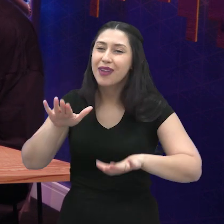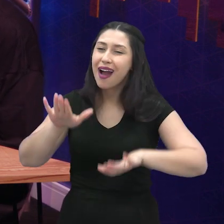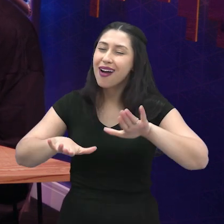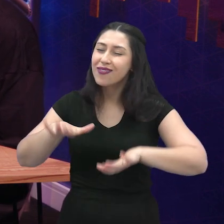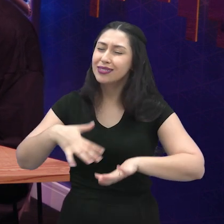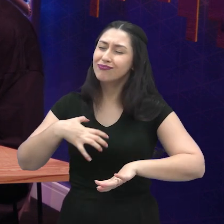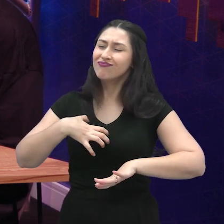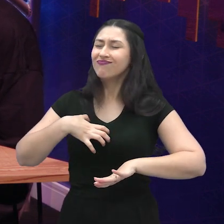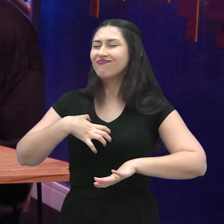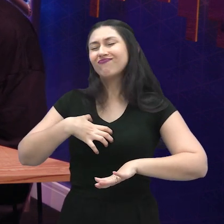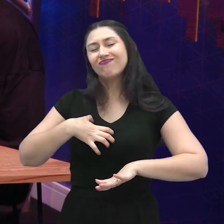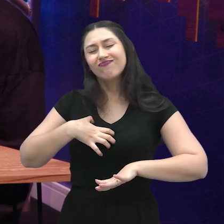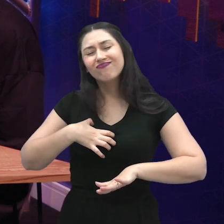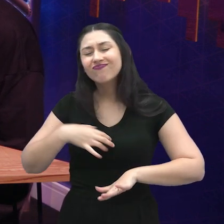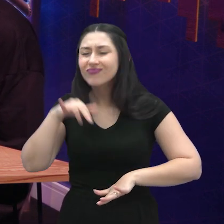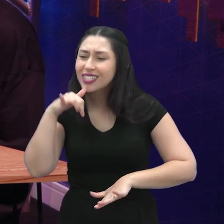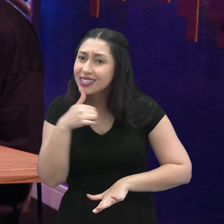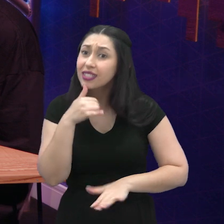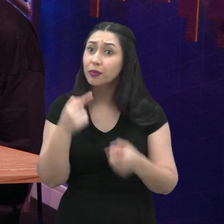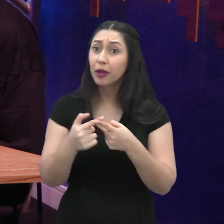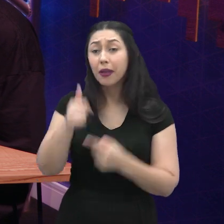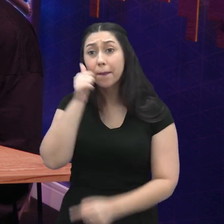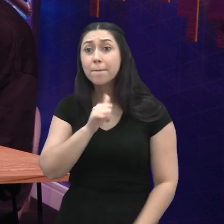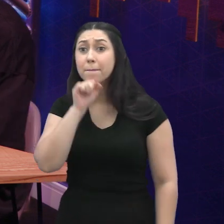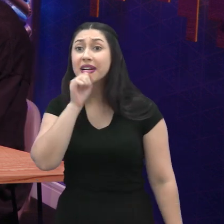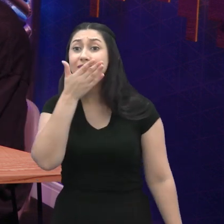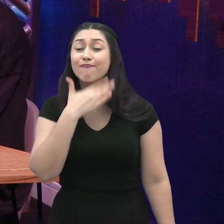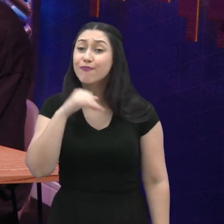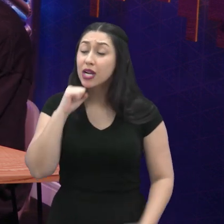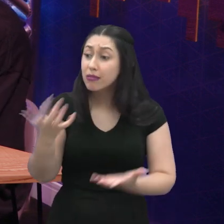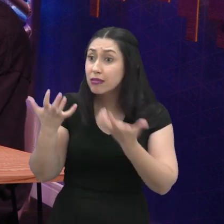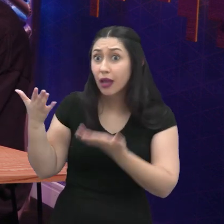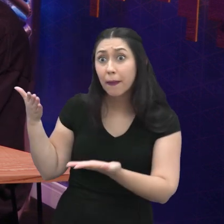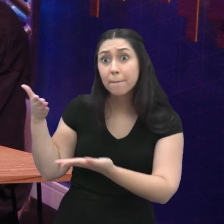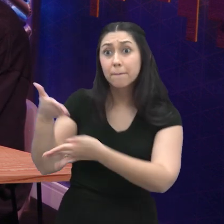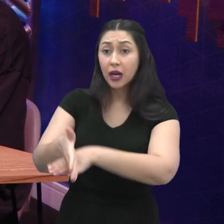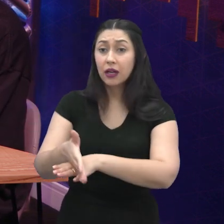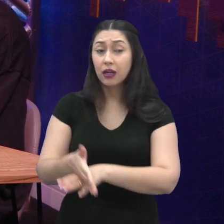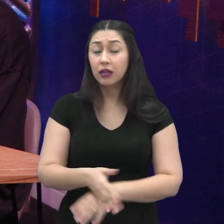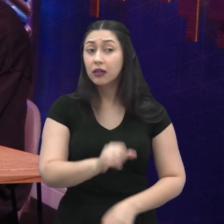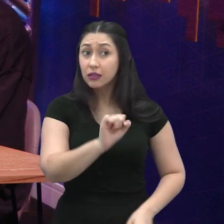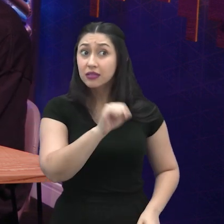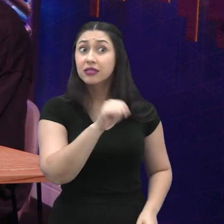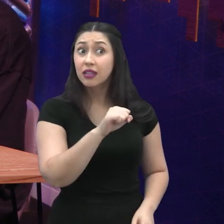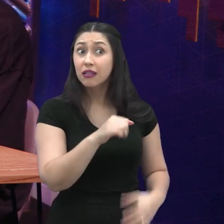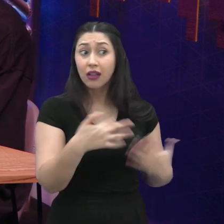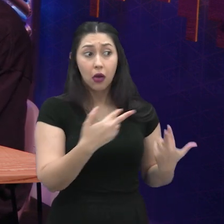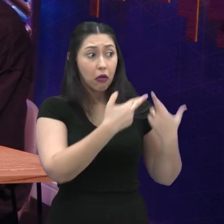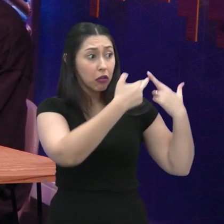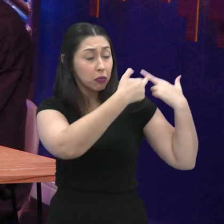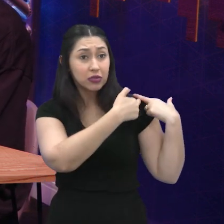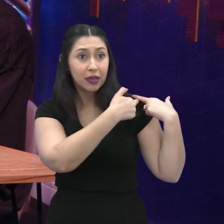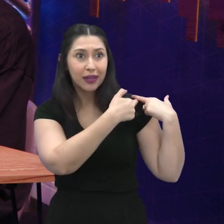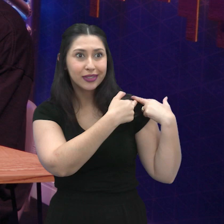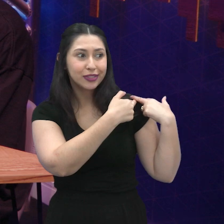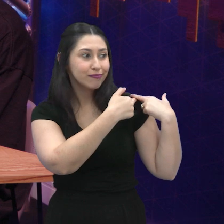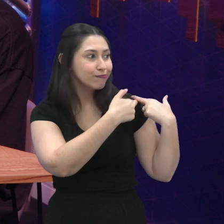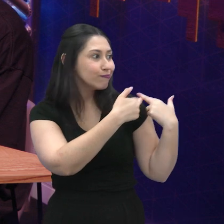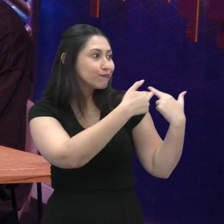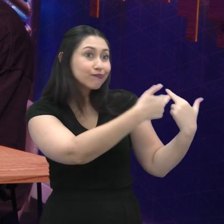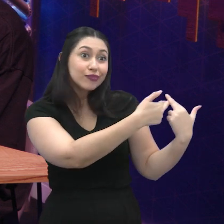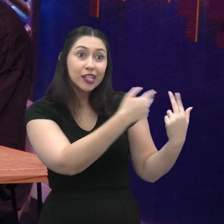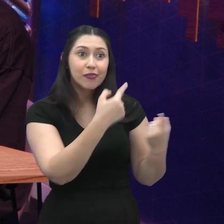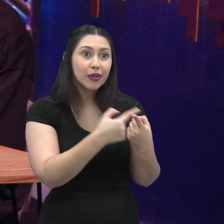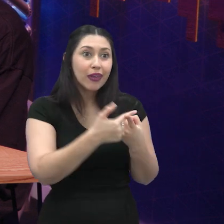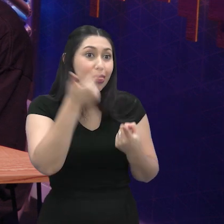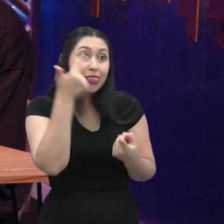uma frustração, né? O pai e a mãe sempre quer participar disso, né? Exatamente, a gente vê muito essa terceirização, né, da